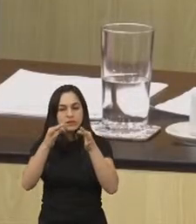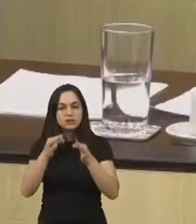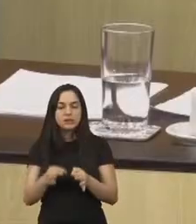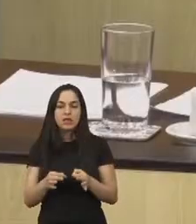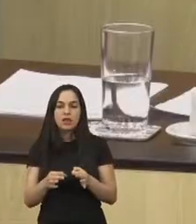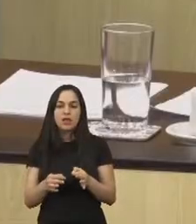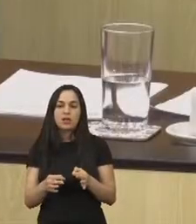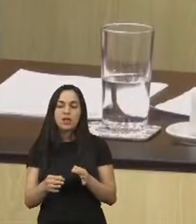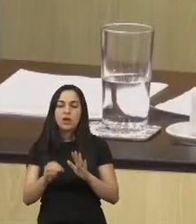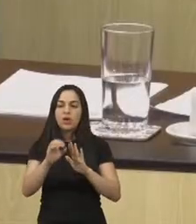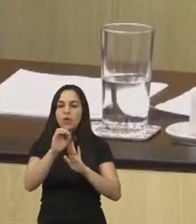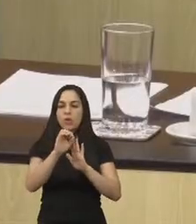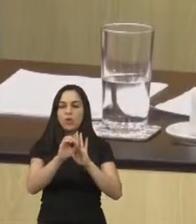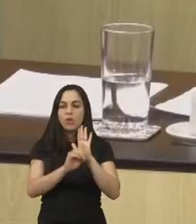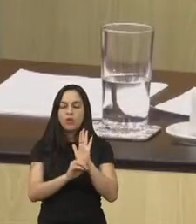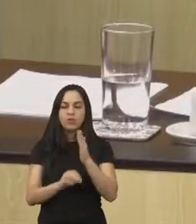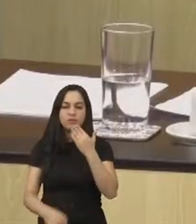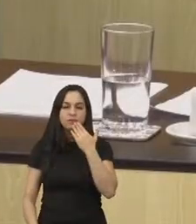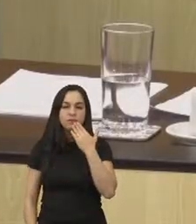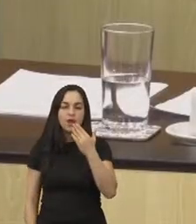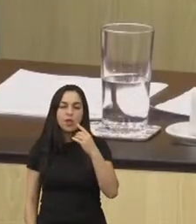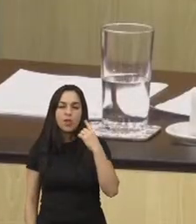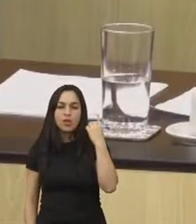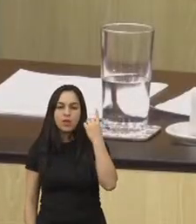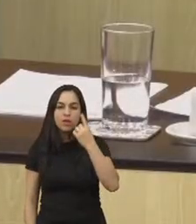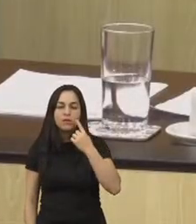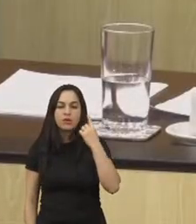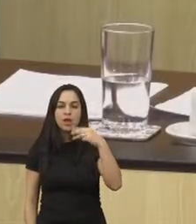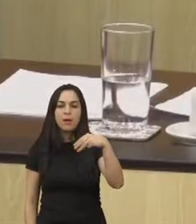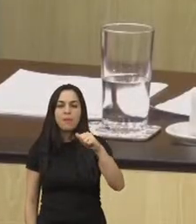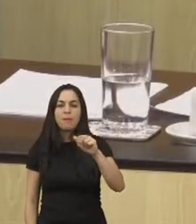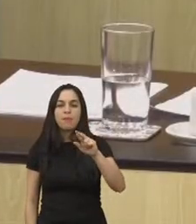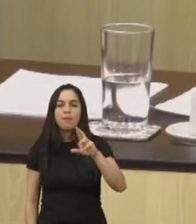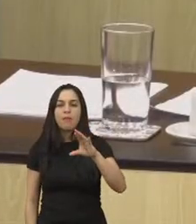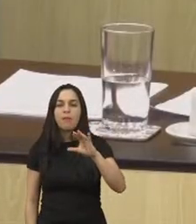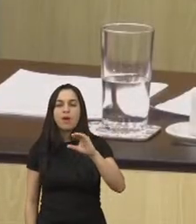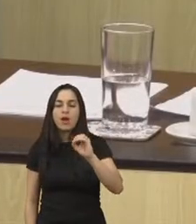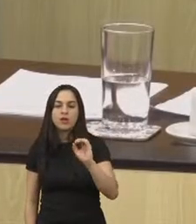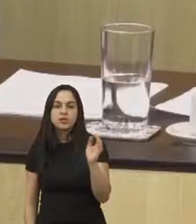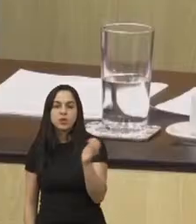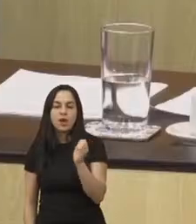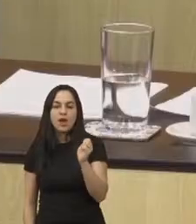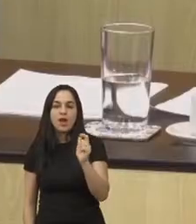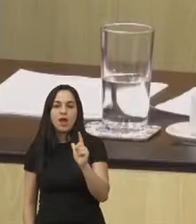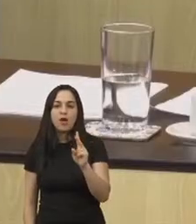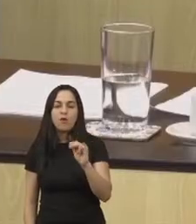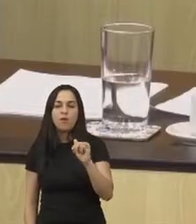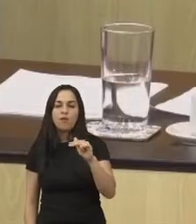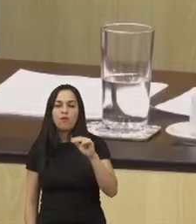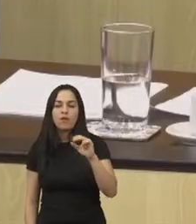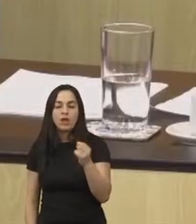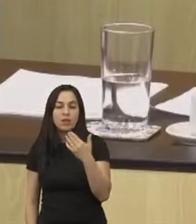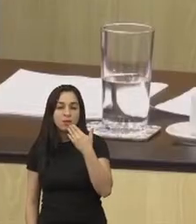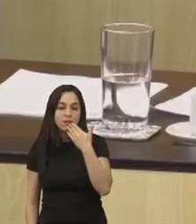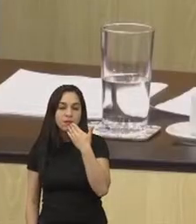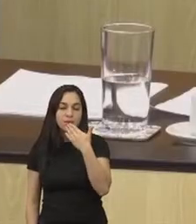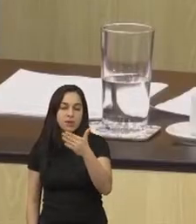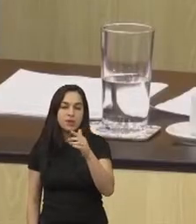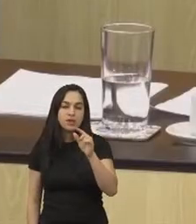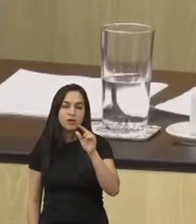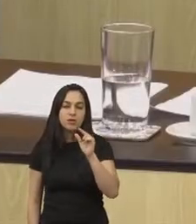regimentais, seja encaminhado ofício ao deputado federal Márcio Alvino, solicitando a destinação de